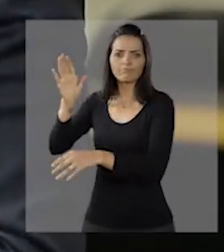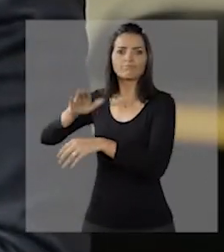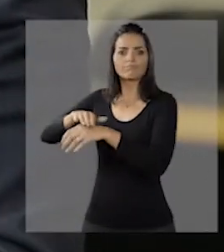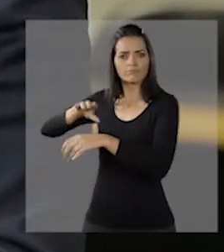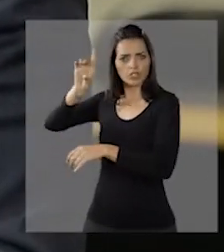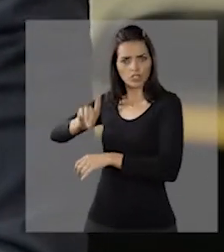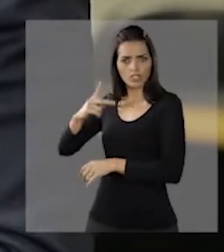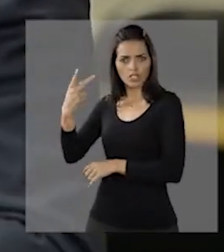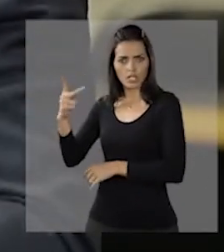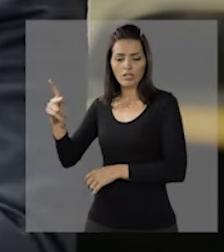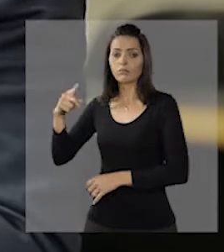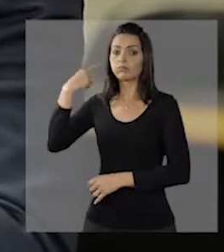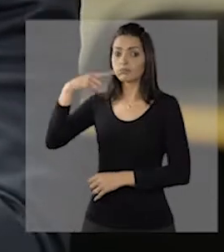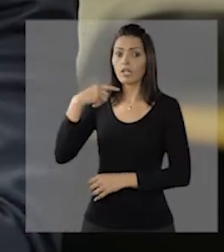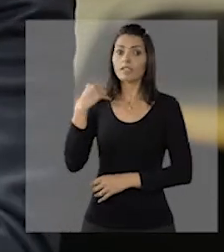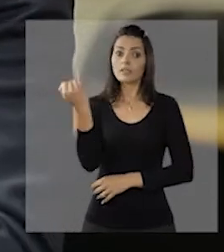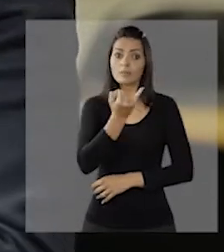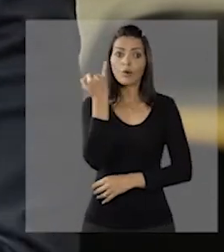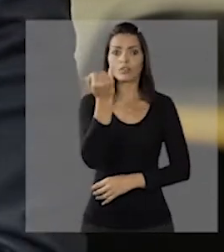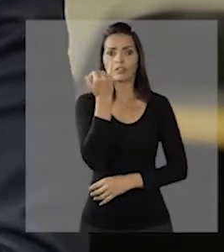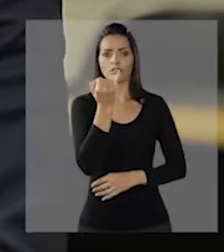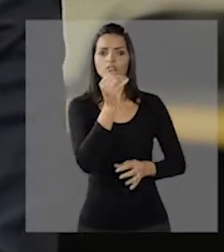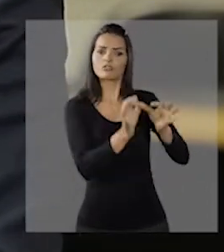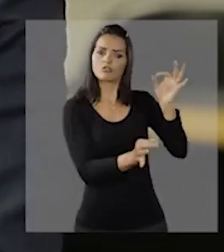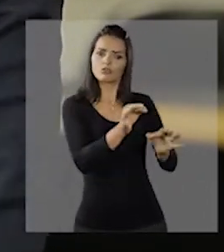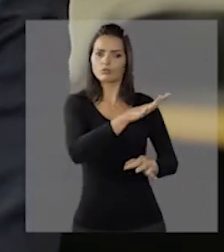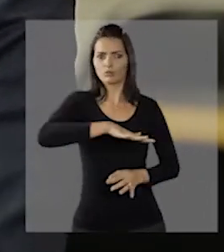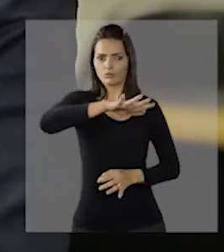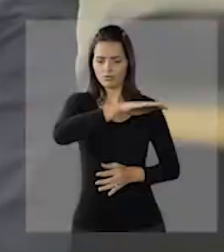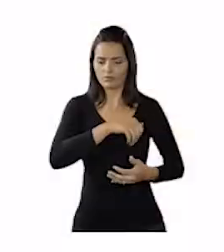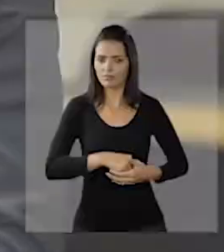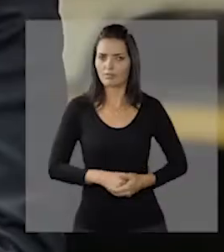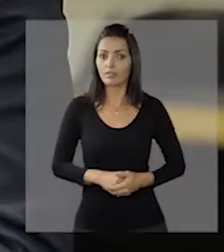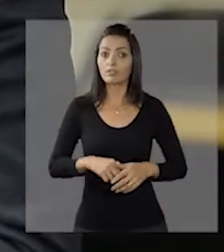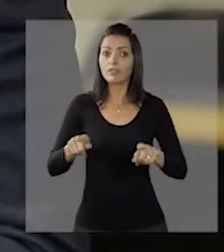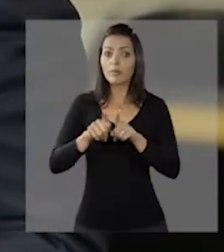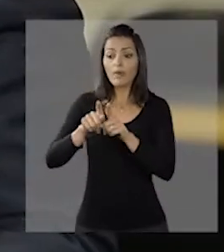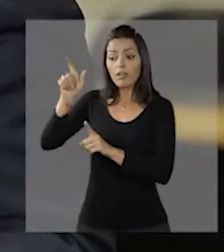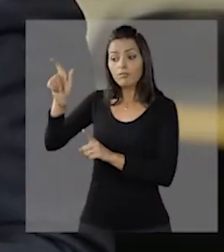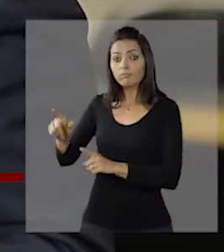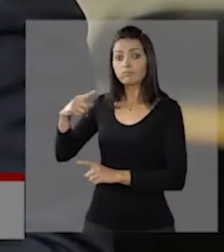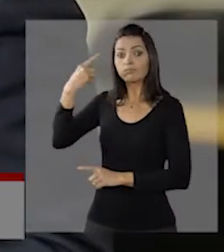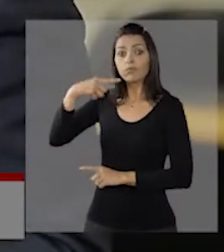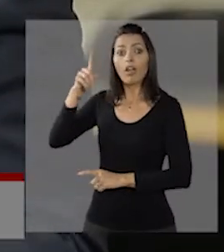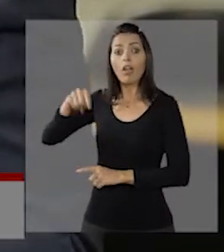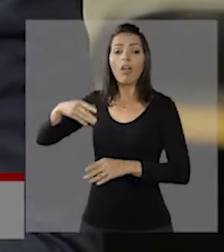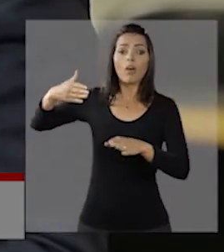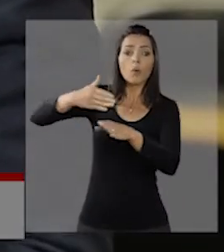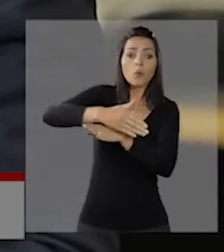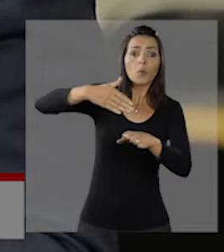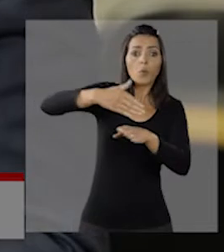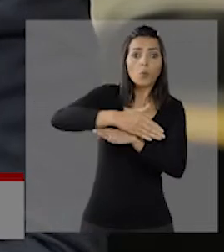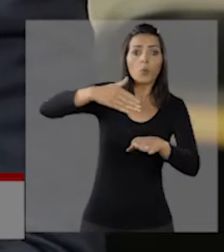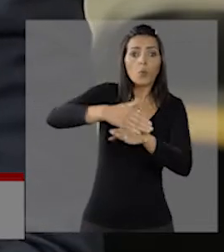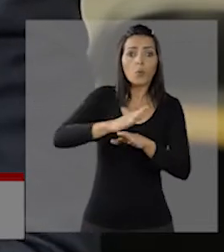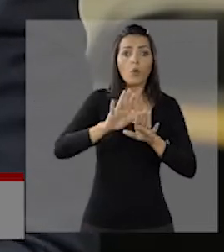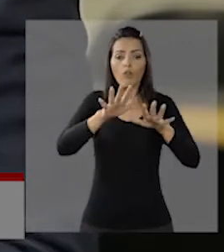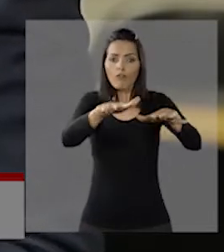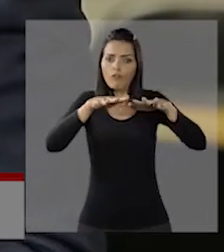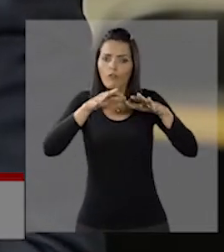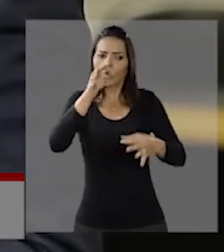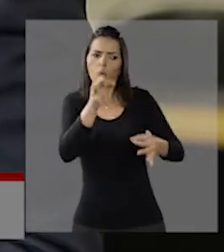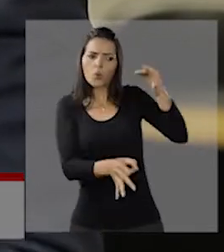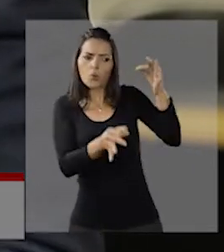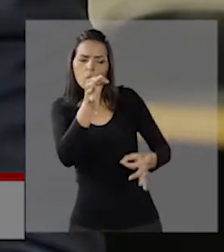merecido reconhecimento àquele que é indispensável à administração da justiça. Além disso, é preciso lembrar que o advogado é